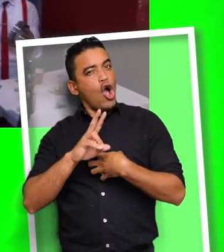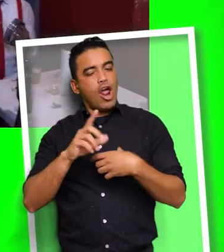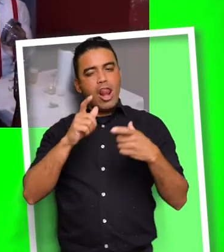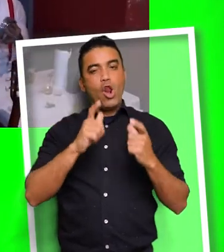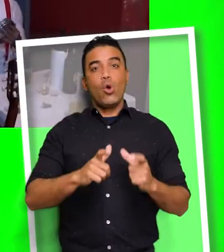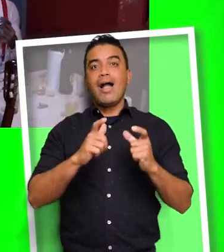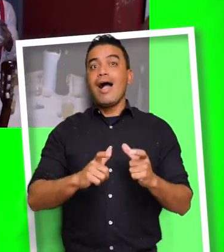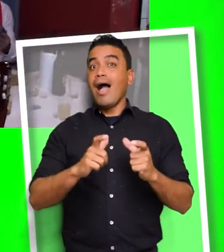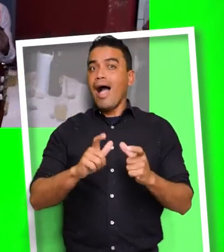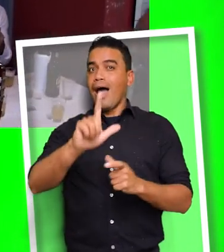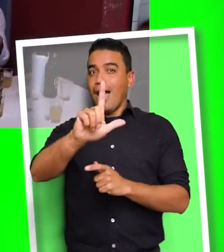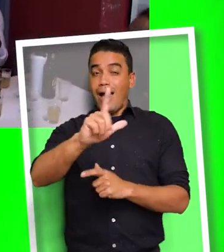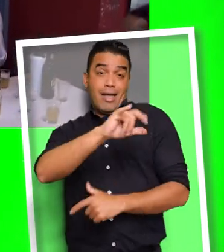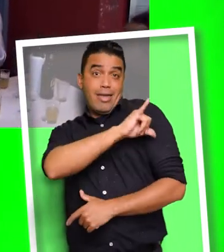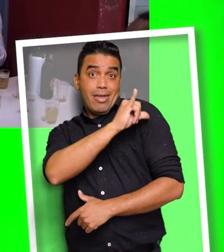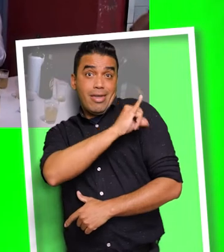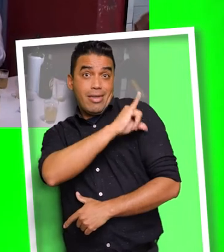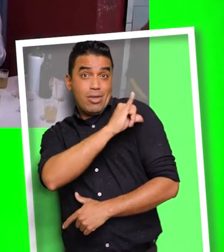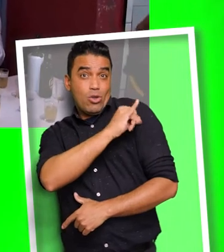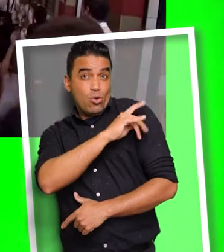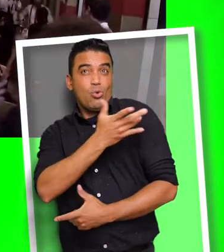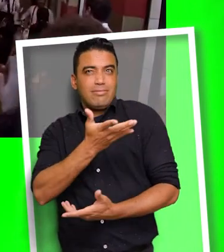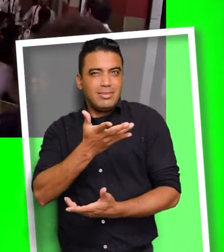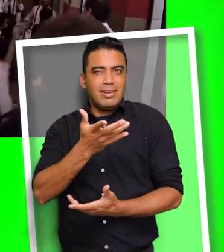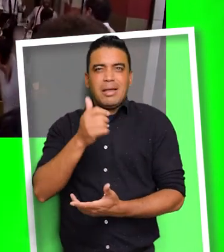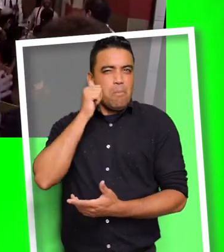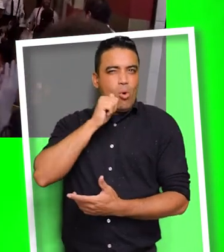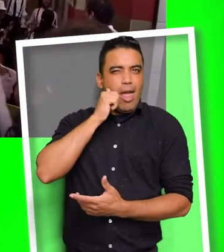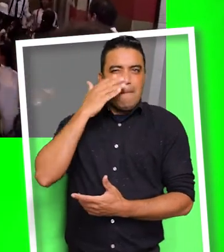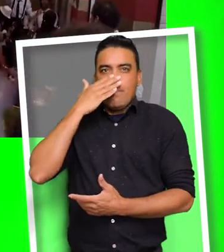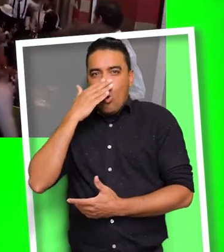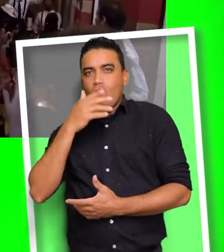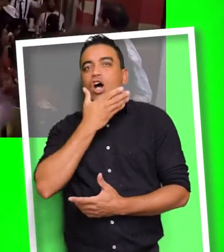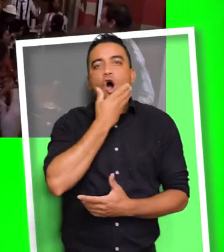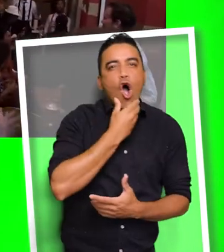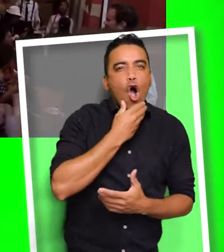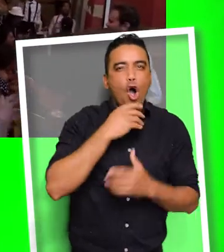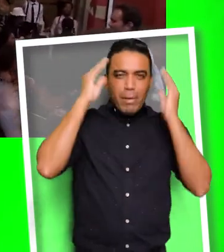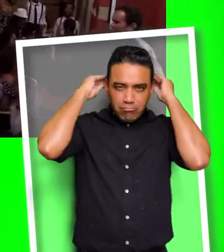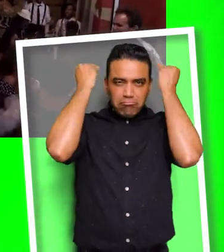estão localizados no Rio e isso as putas, os malandros, aos poucos vão